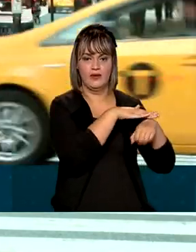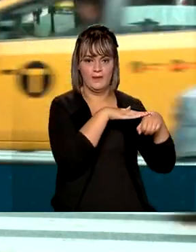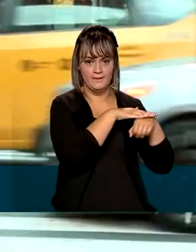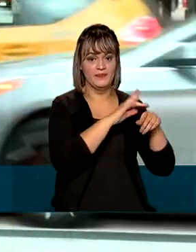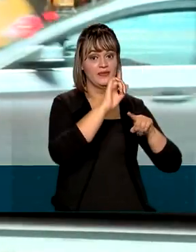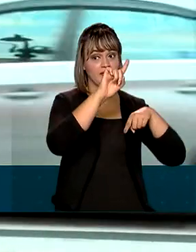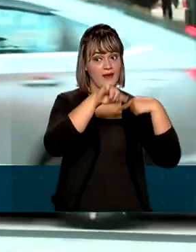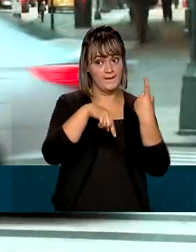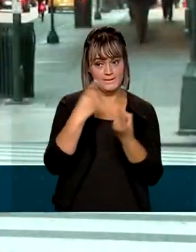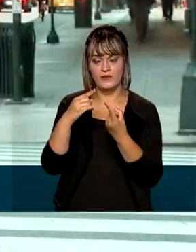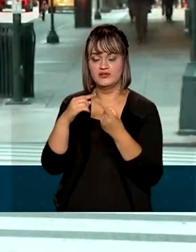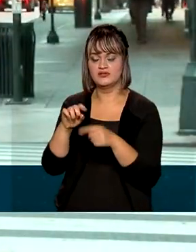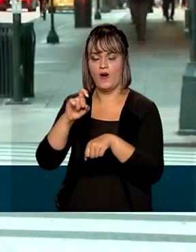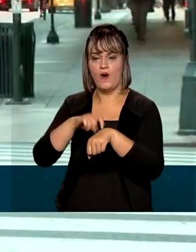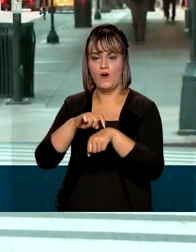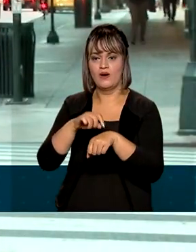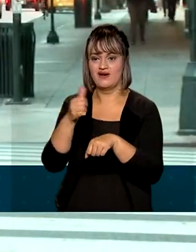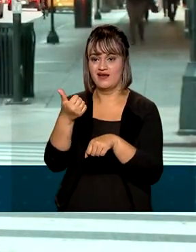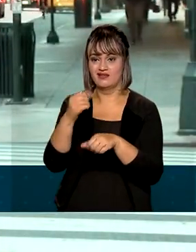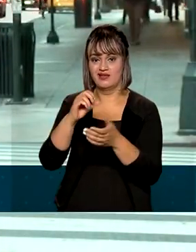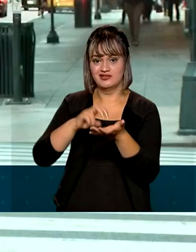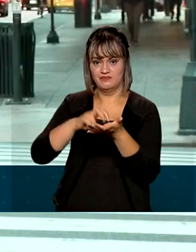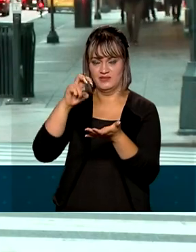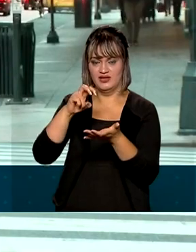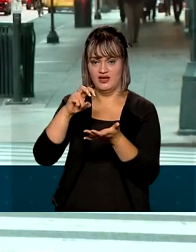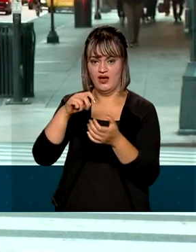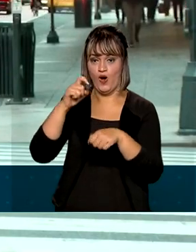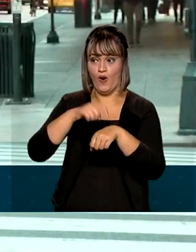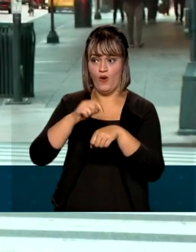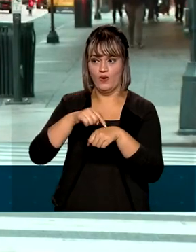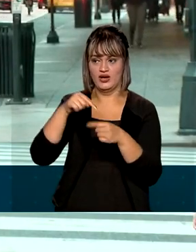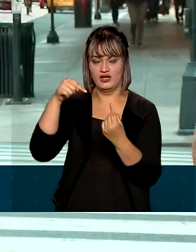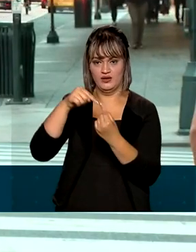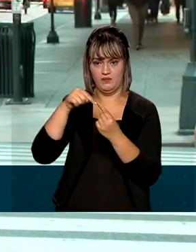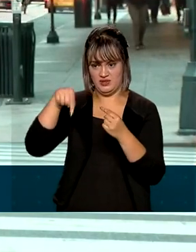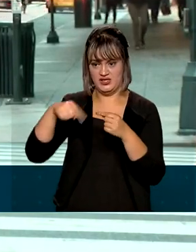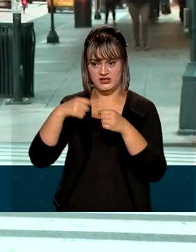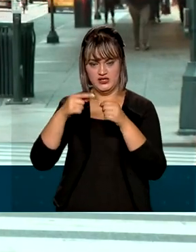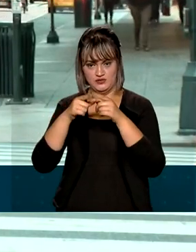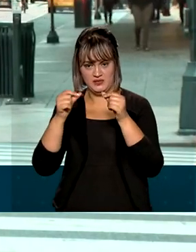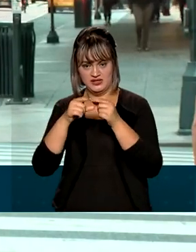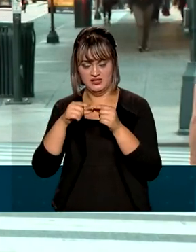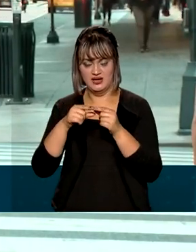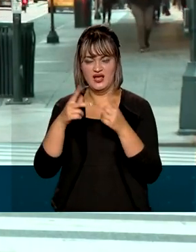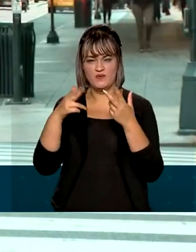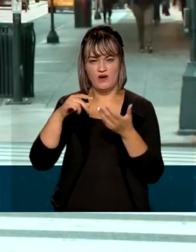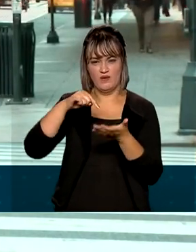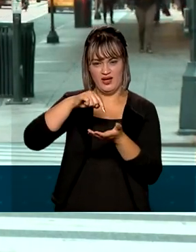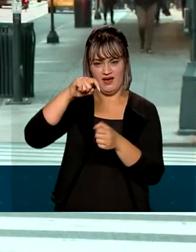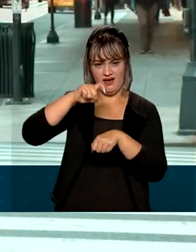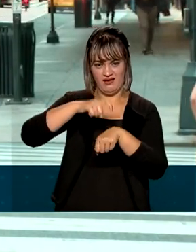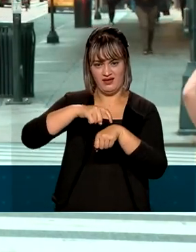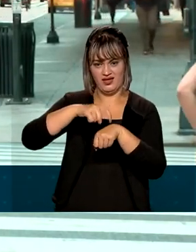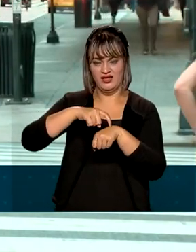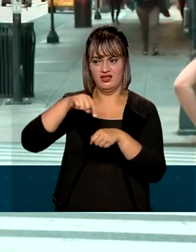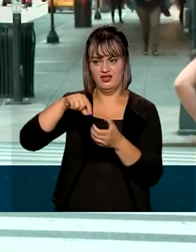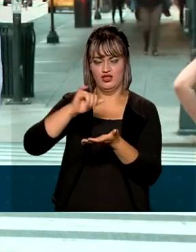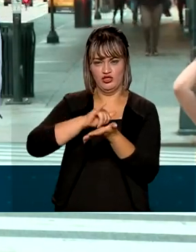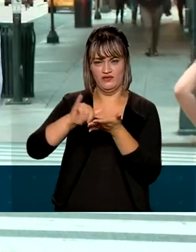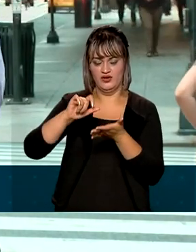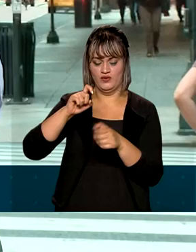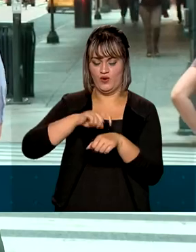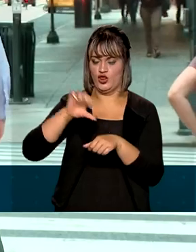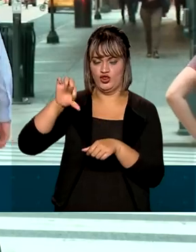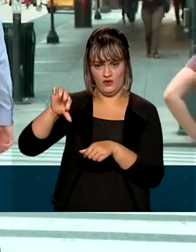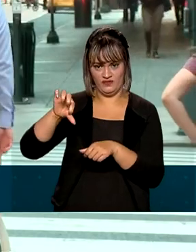Renata Logo mais às 10 horas da manhã horário aí de Brasília e 9 horas da manhã horário aqui em Nova